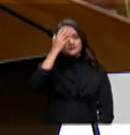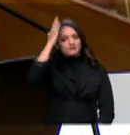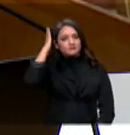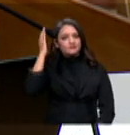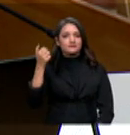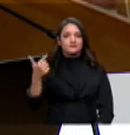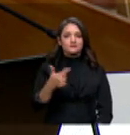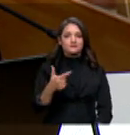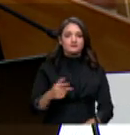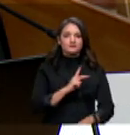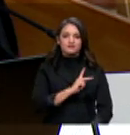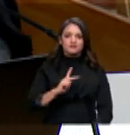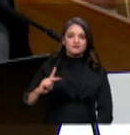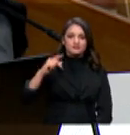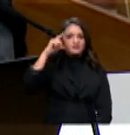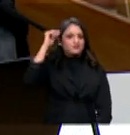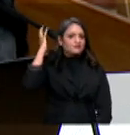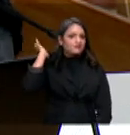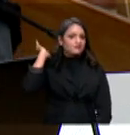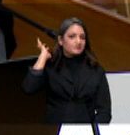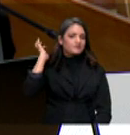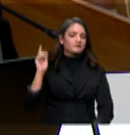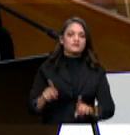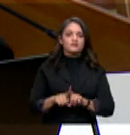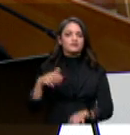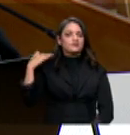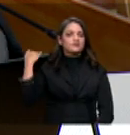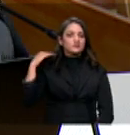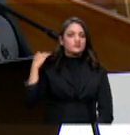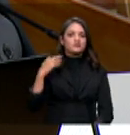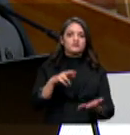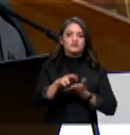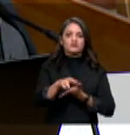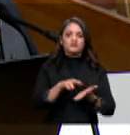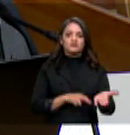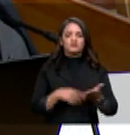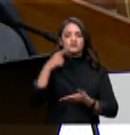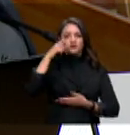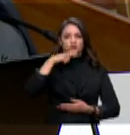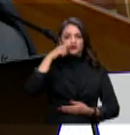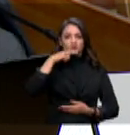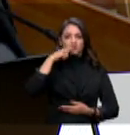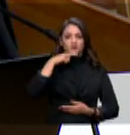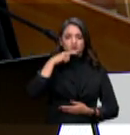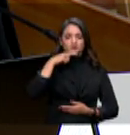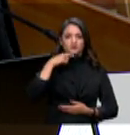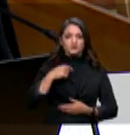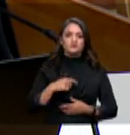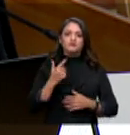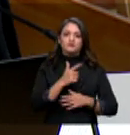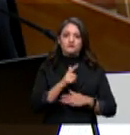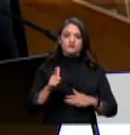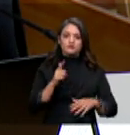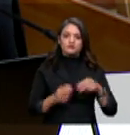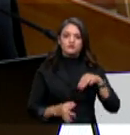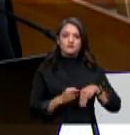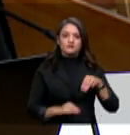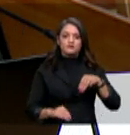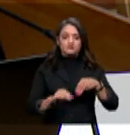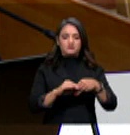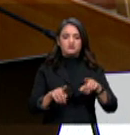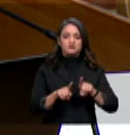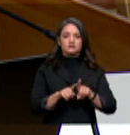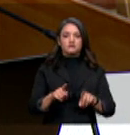ministro Alexandre de Moraes senta-se à lateral direita da mesa, em formato da letra U invertida. Ministro, a doutora